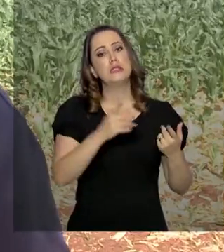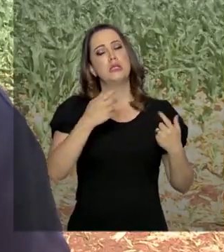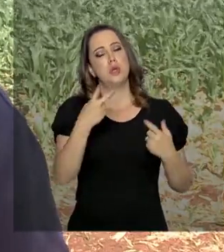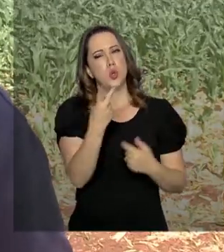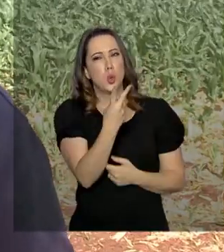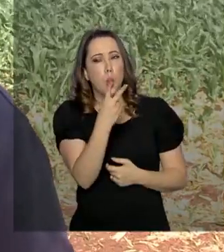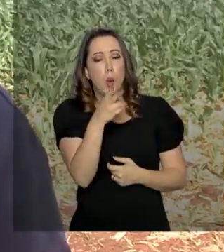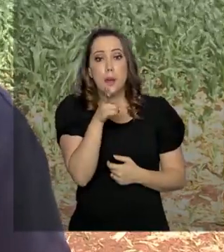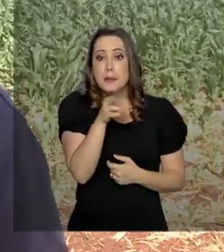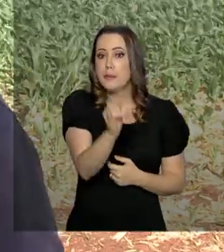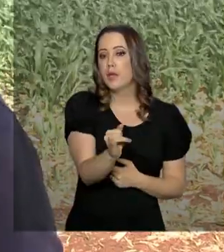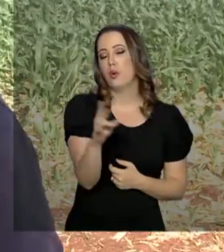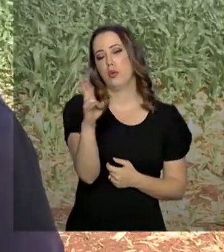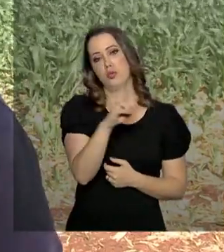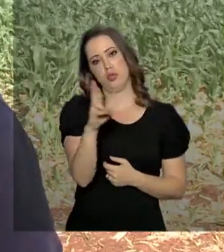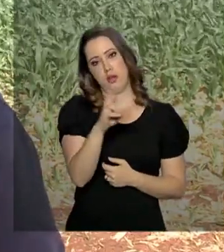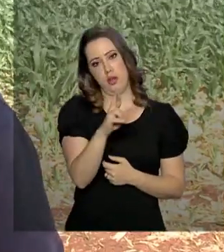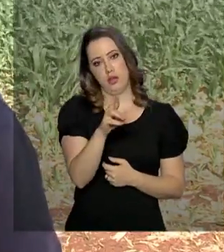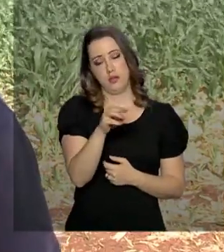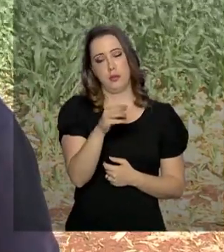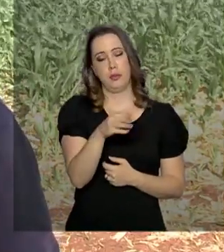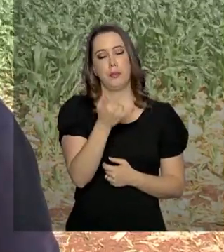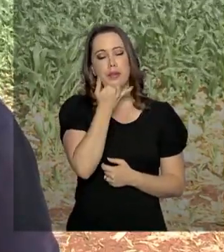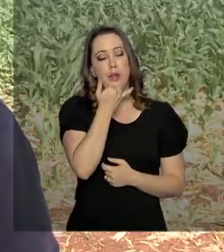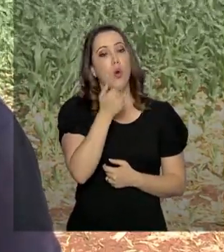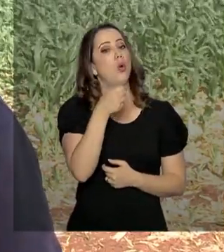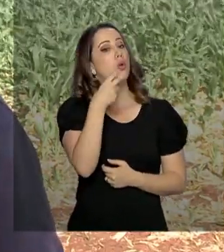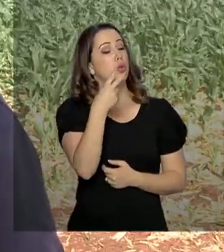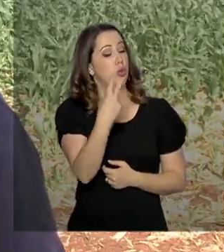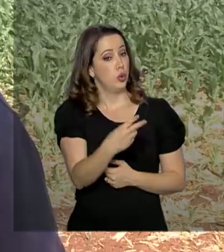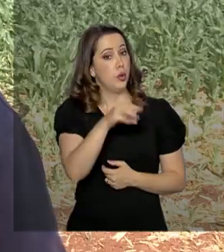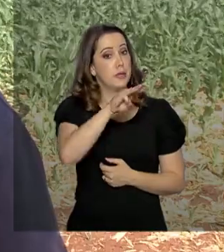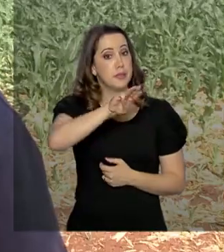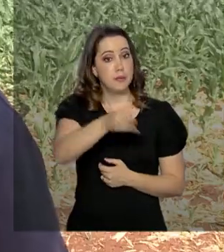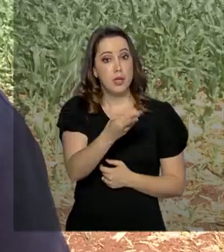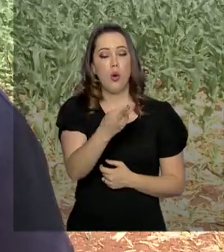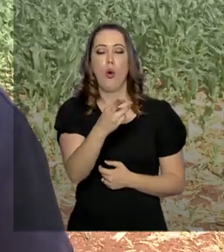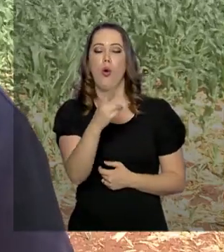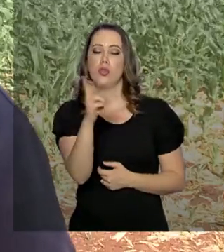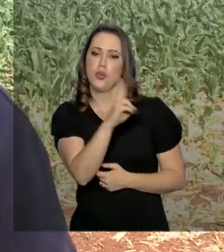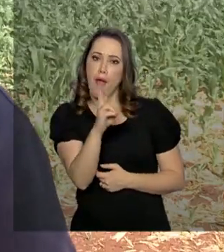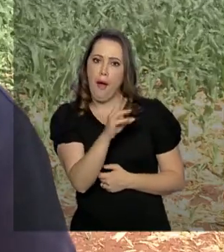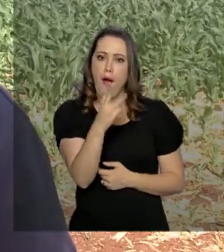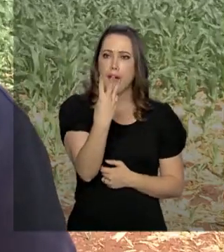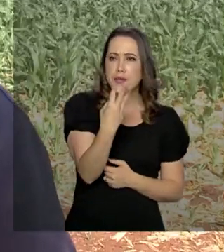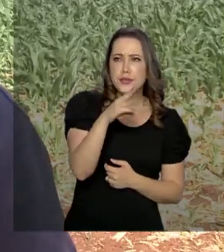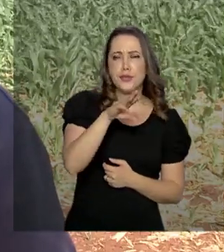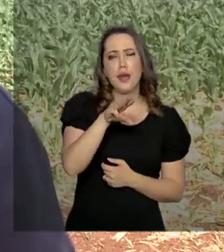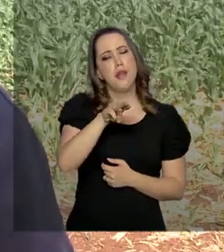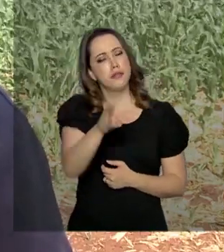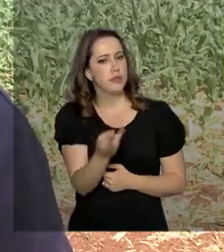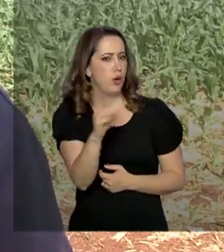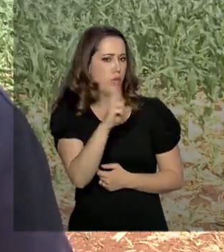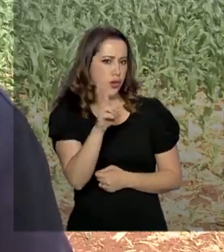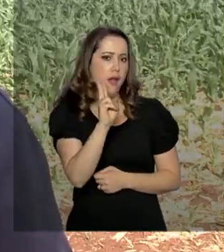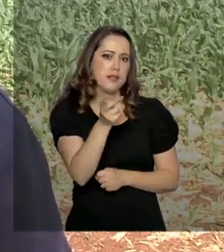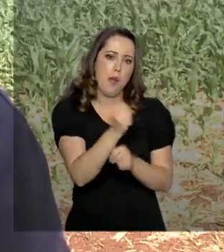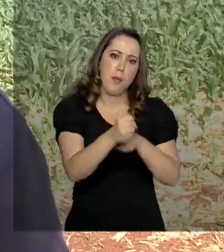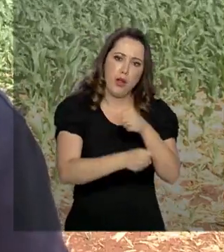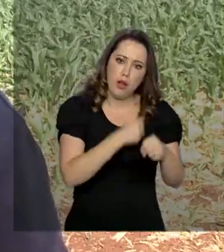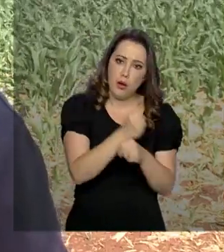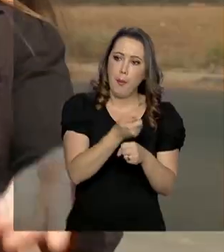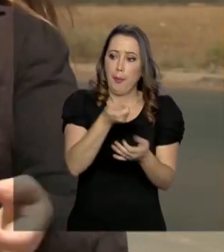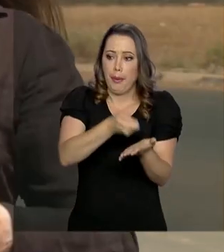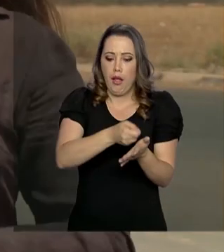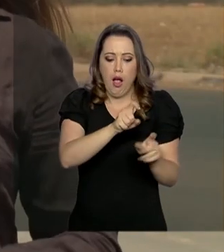recurso para se fazer o plantio. A gente busca em média de 2 milhões e meio a 3 milhões de reais por ano para se fazer o custeio também